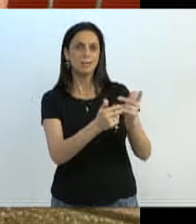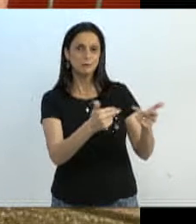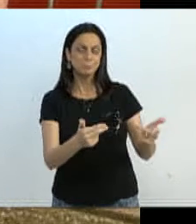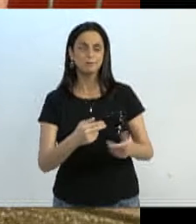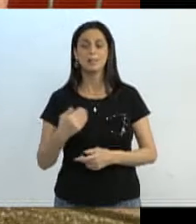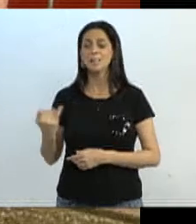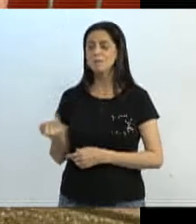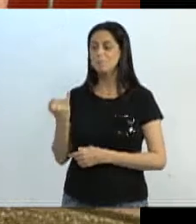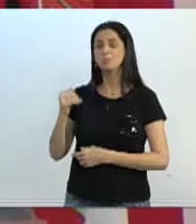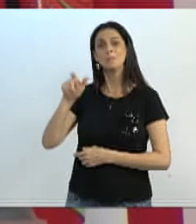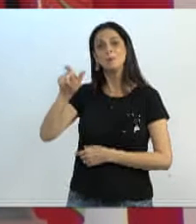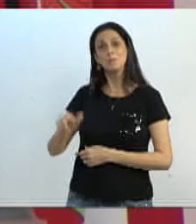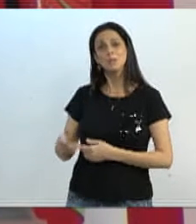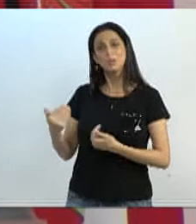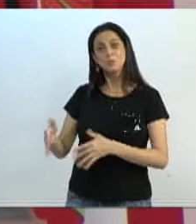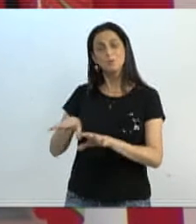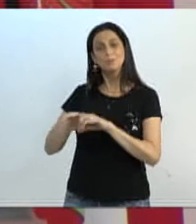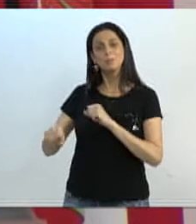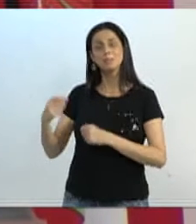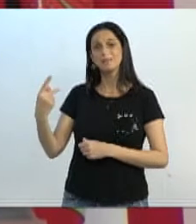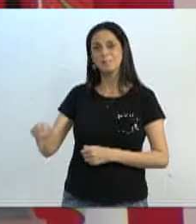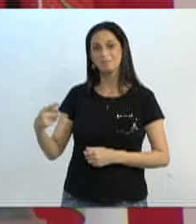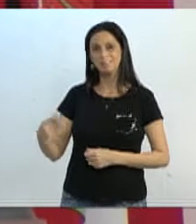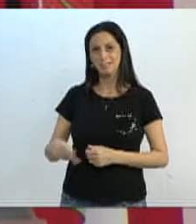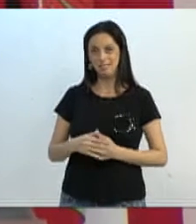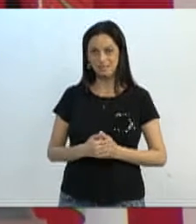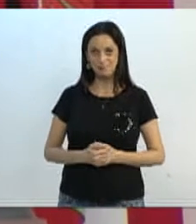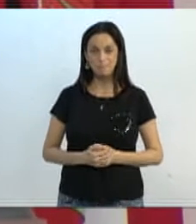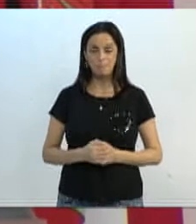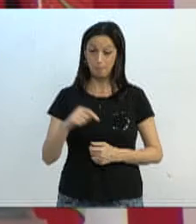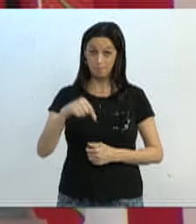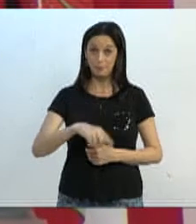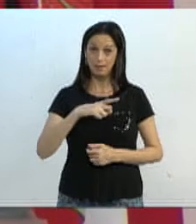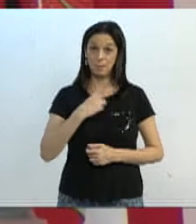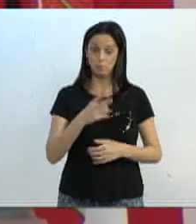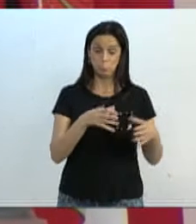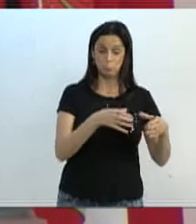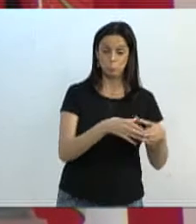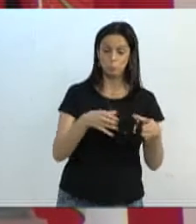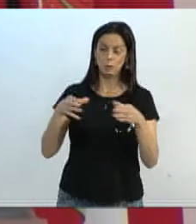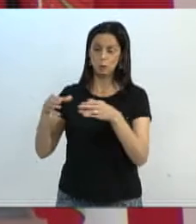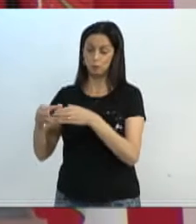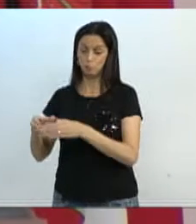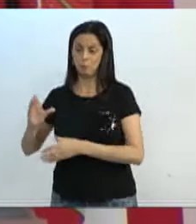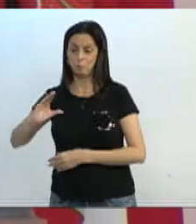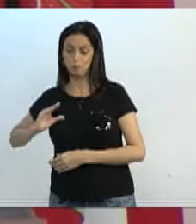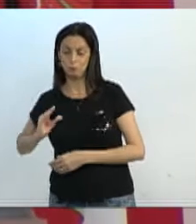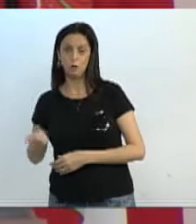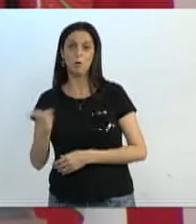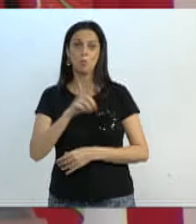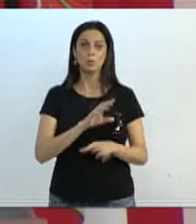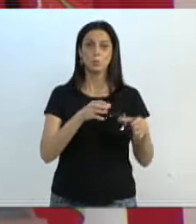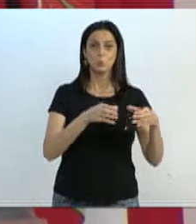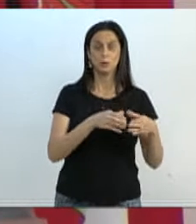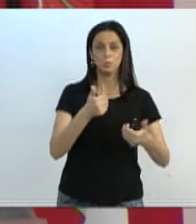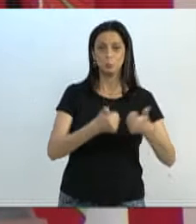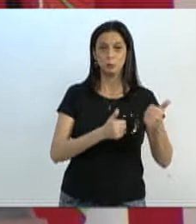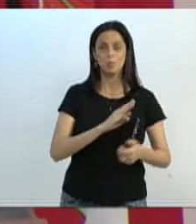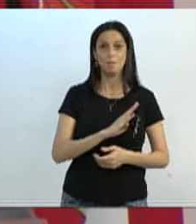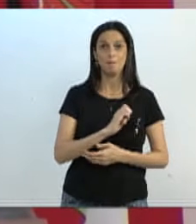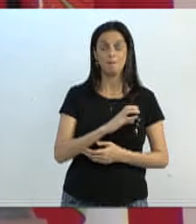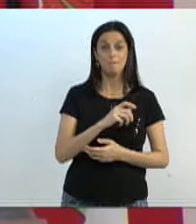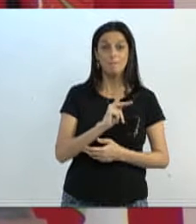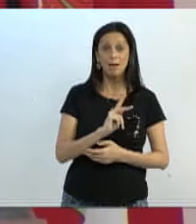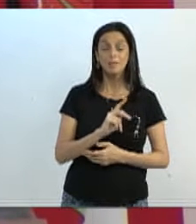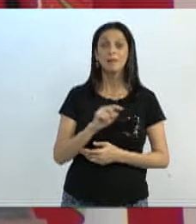na formação. E os dois clubes de Blumenau, tanto o Beck quanto o Metropolitano tem que jogar em Ibirama e o Beck teve que